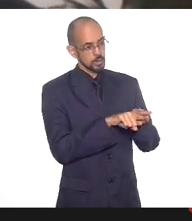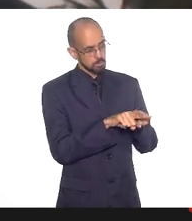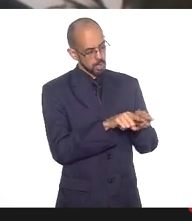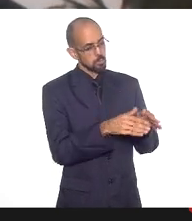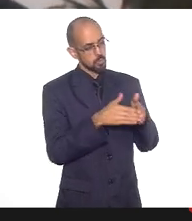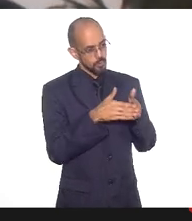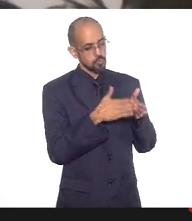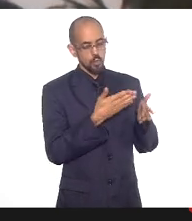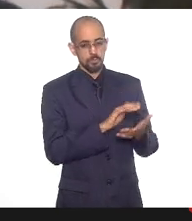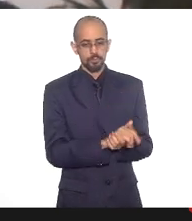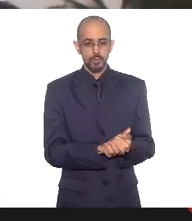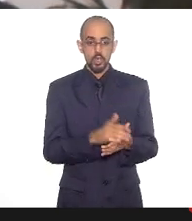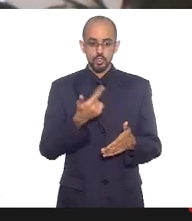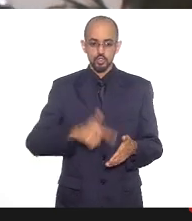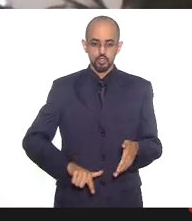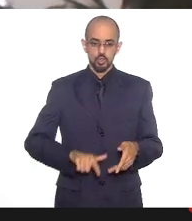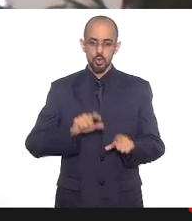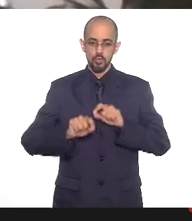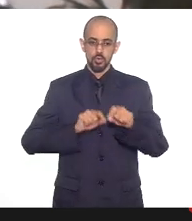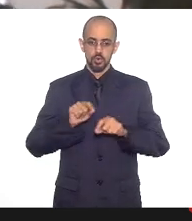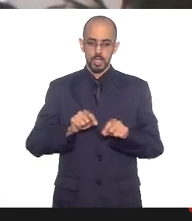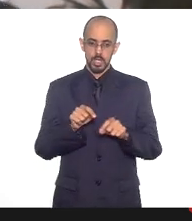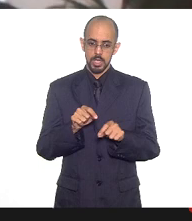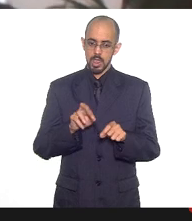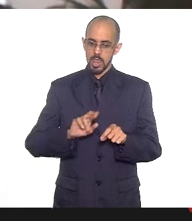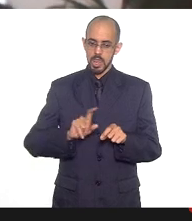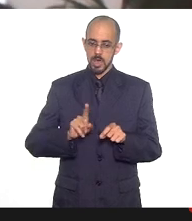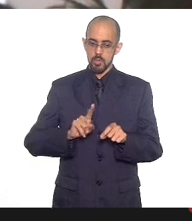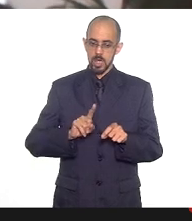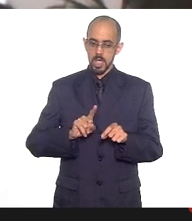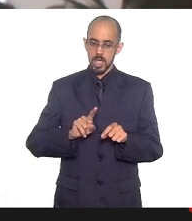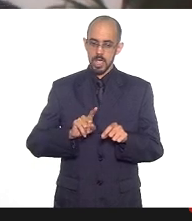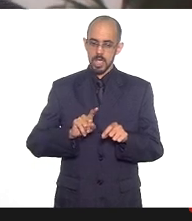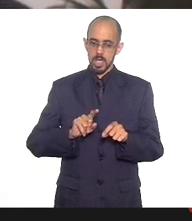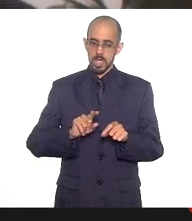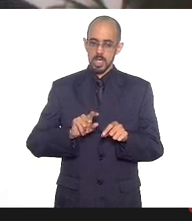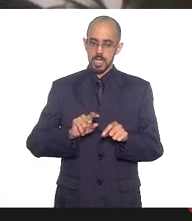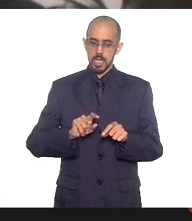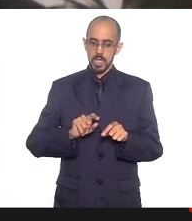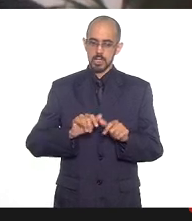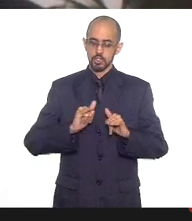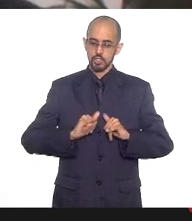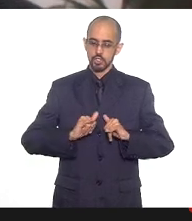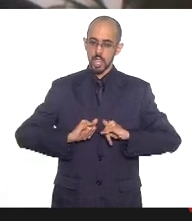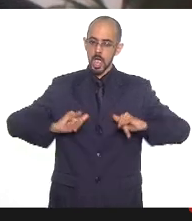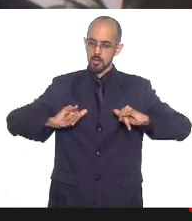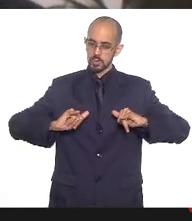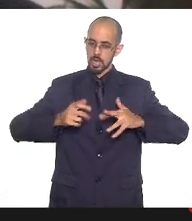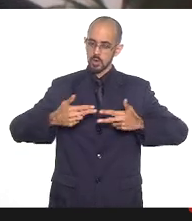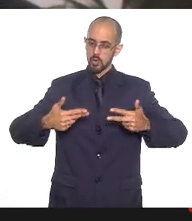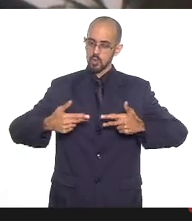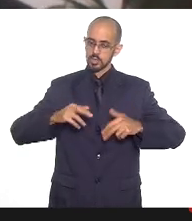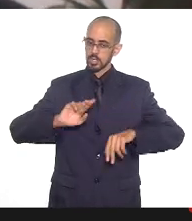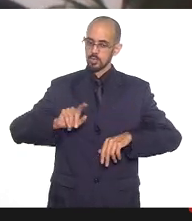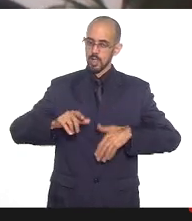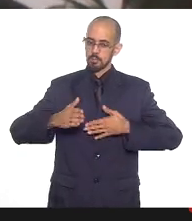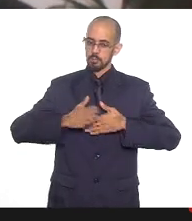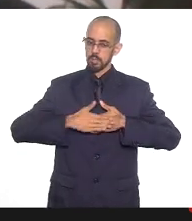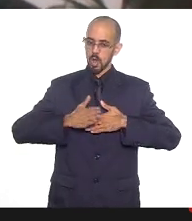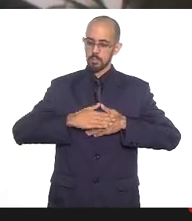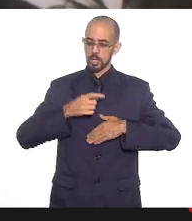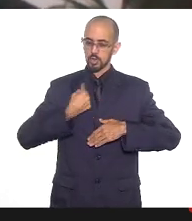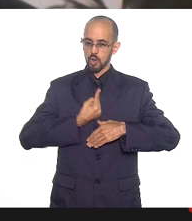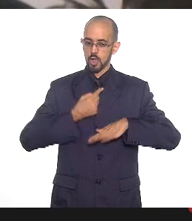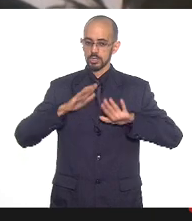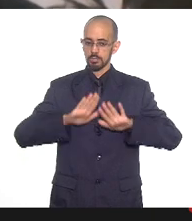de novo, não querendo trazer um conhecimento que já não vos pertence, mas dentro da modalidade do Repetro-SPED,